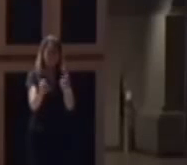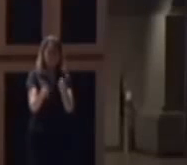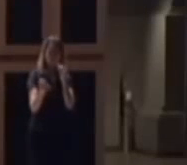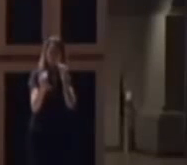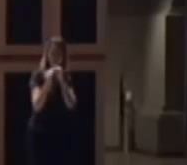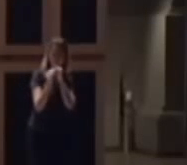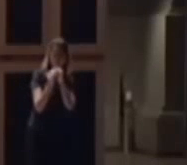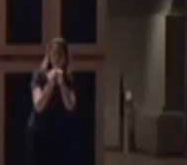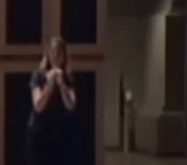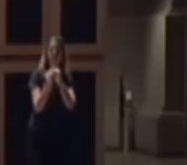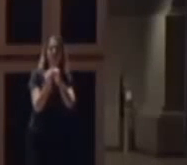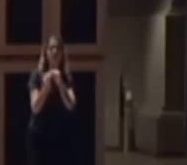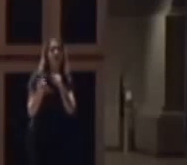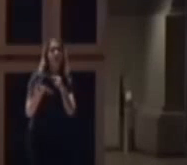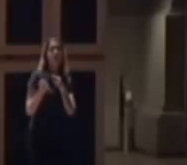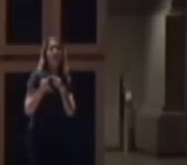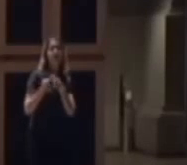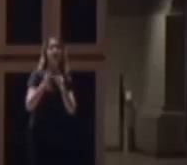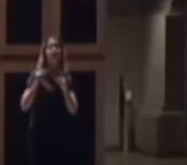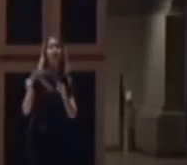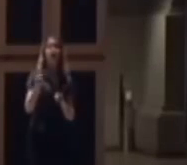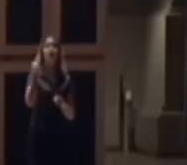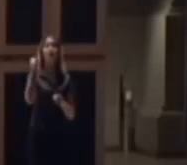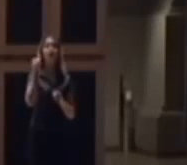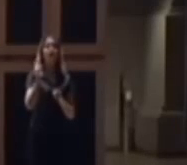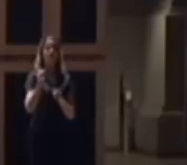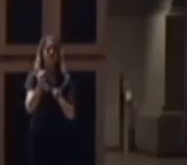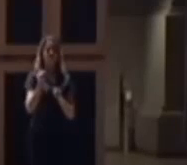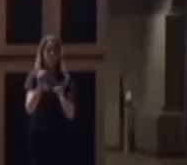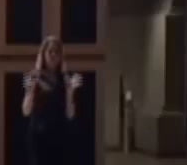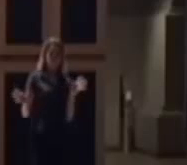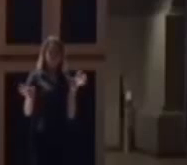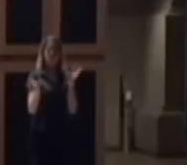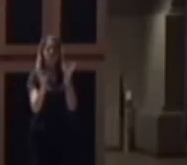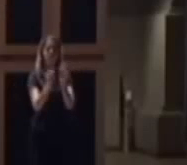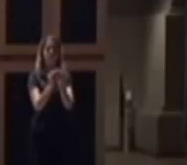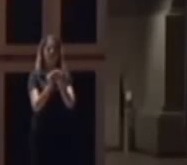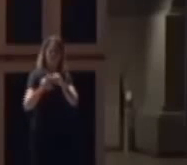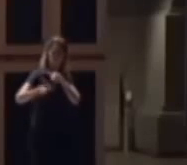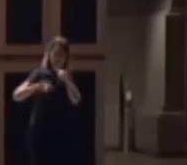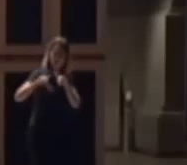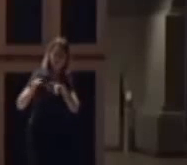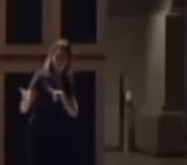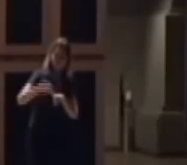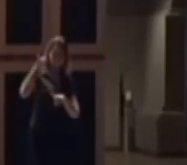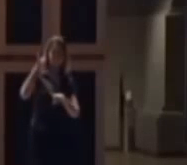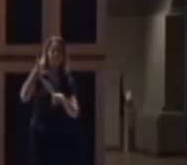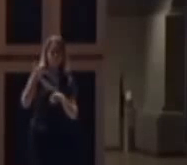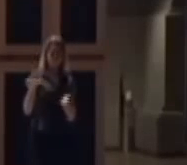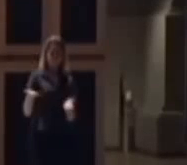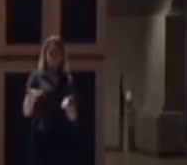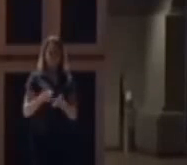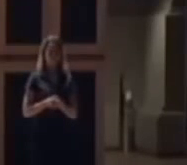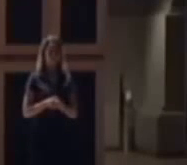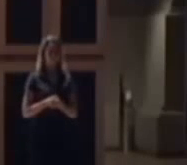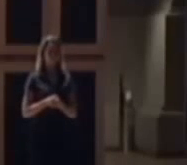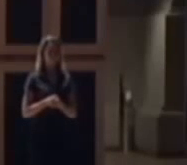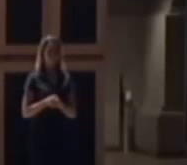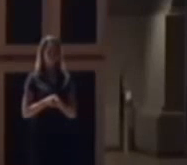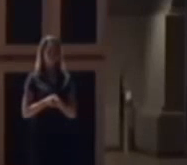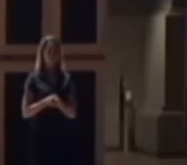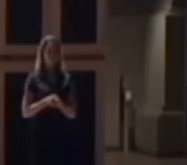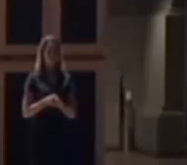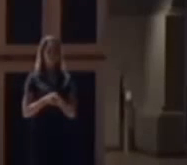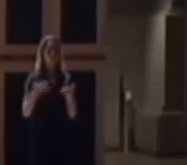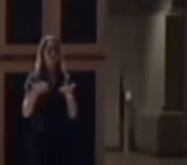que é o mais importante para que isso possa resultar num trabalho qualificado. Ao mesmo tempo, o setor